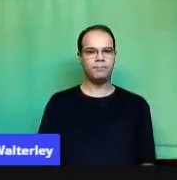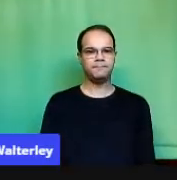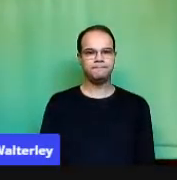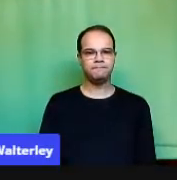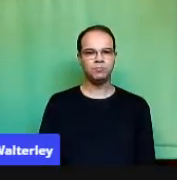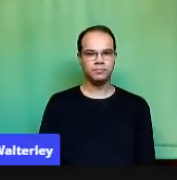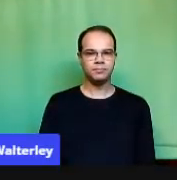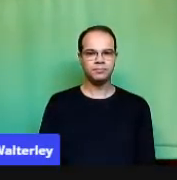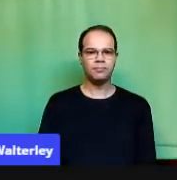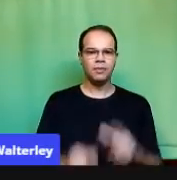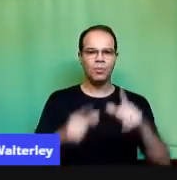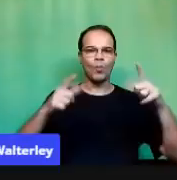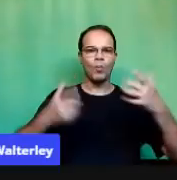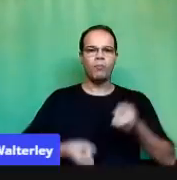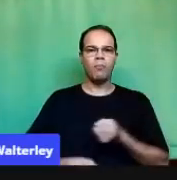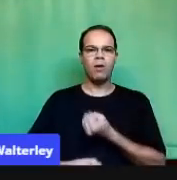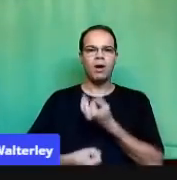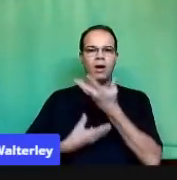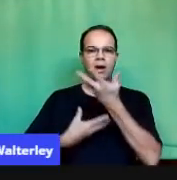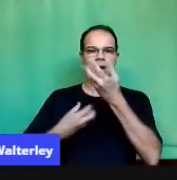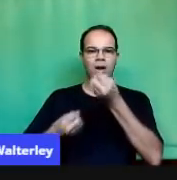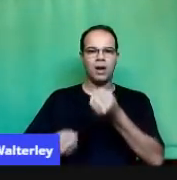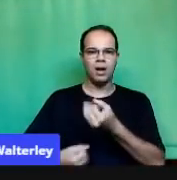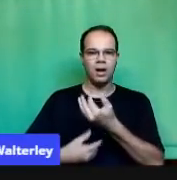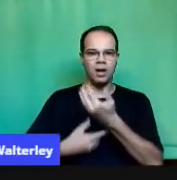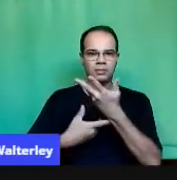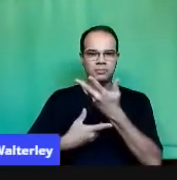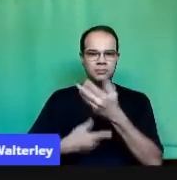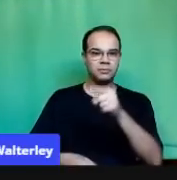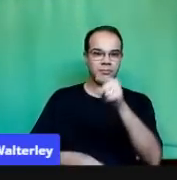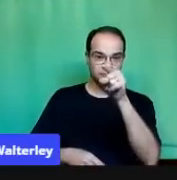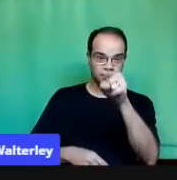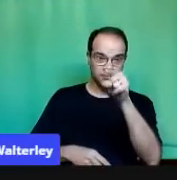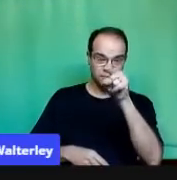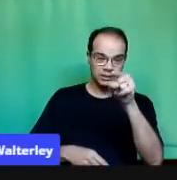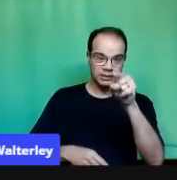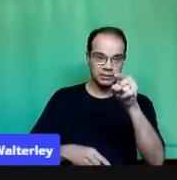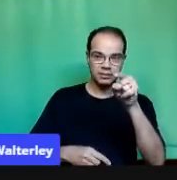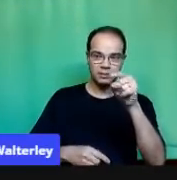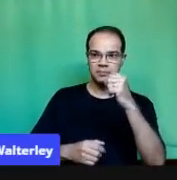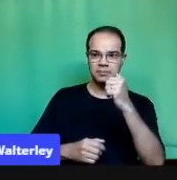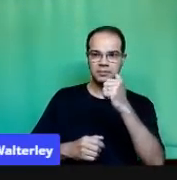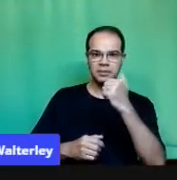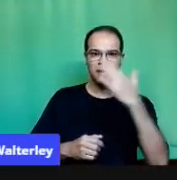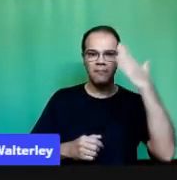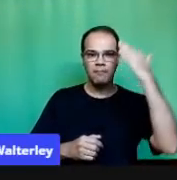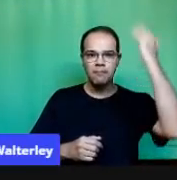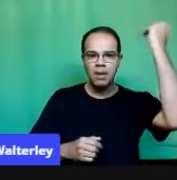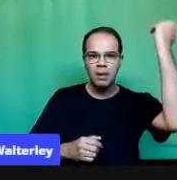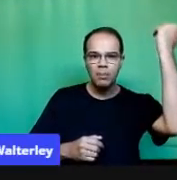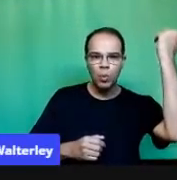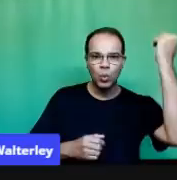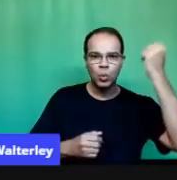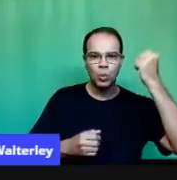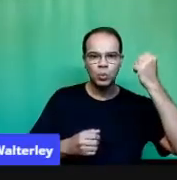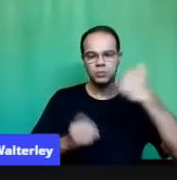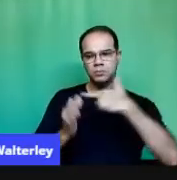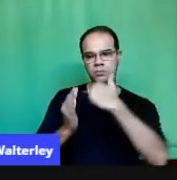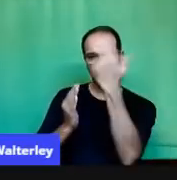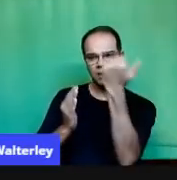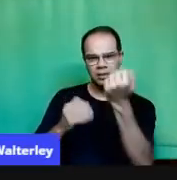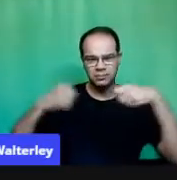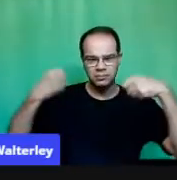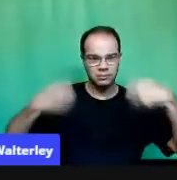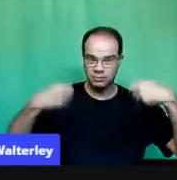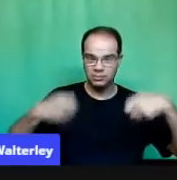Vida em Branco. Você não precisa de artistas? Então me devolve os momentos bons, os versos